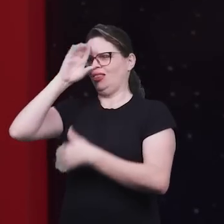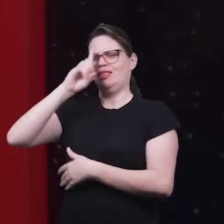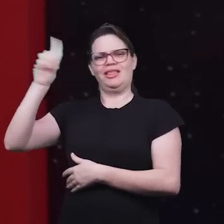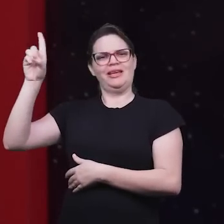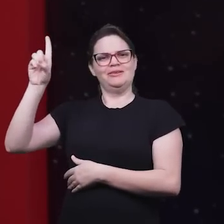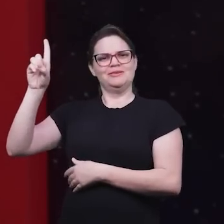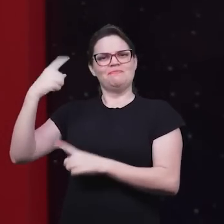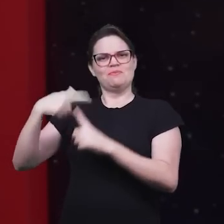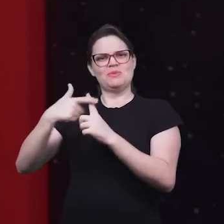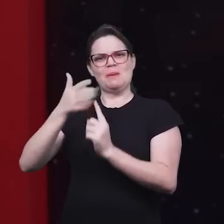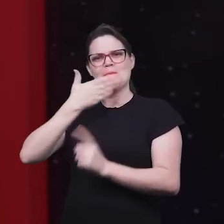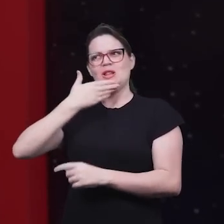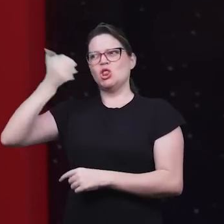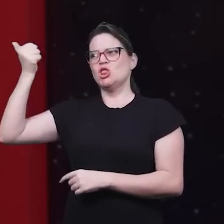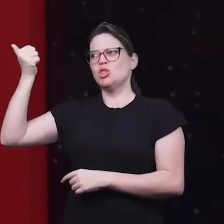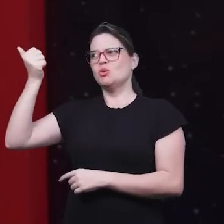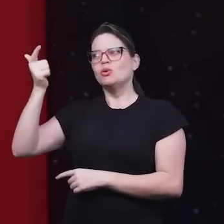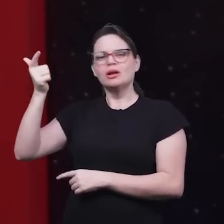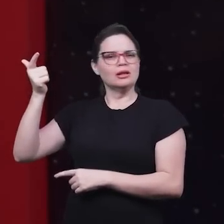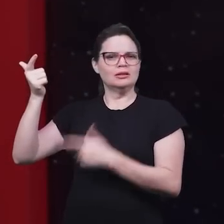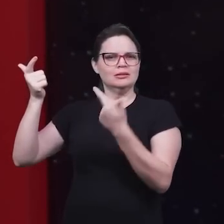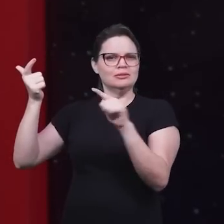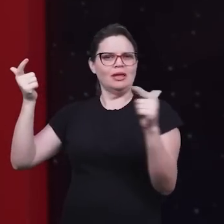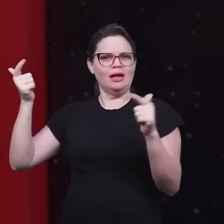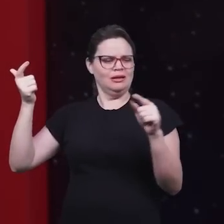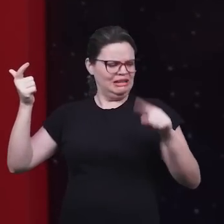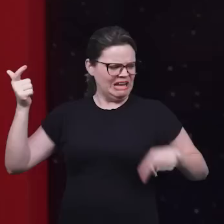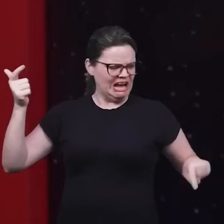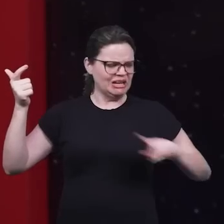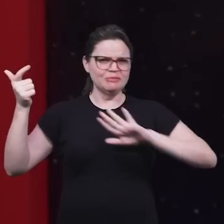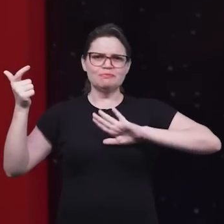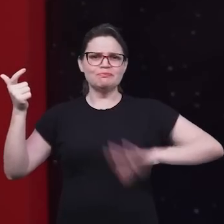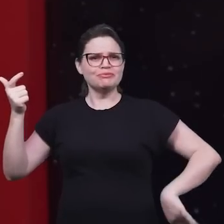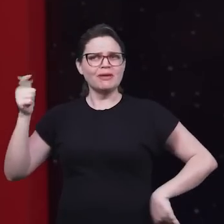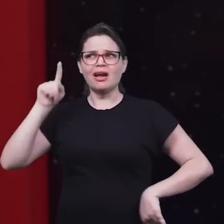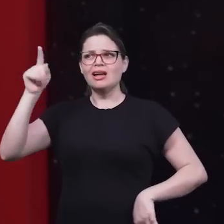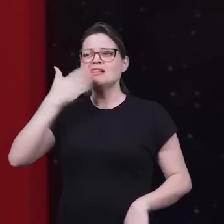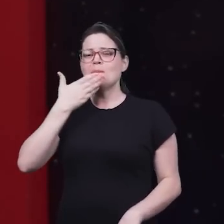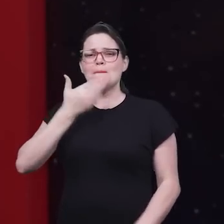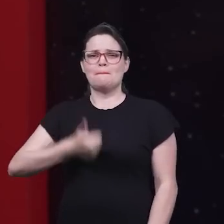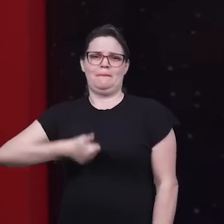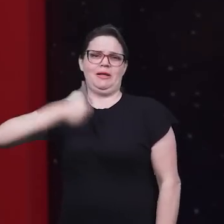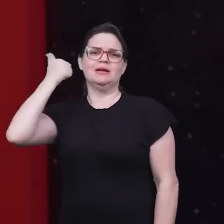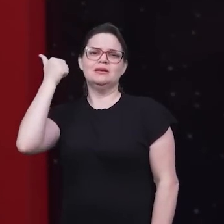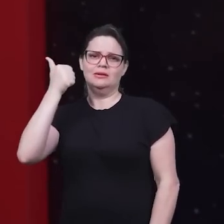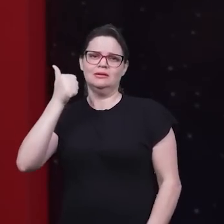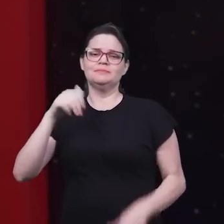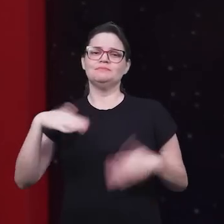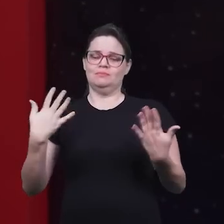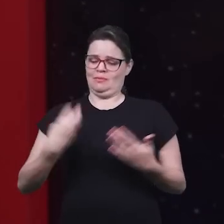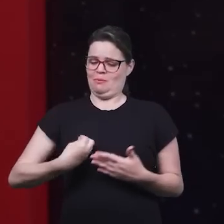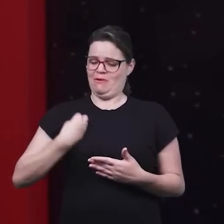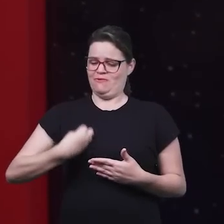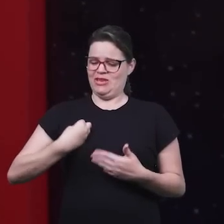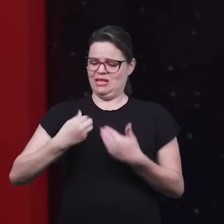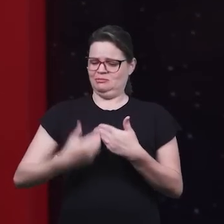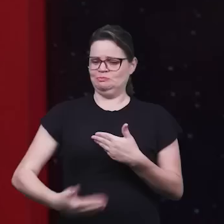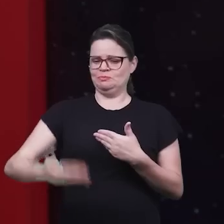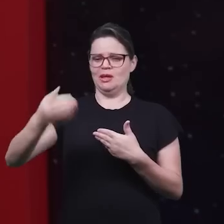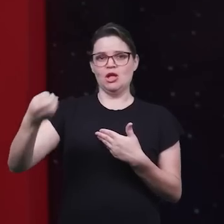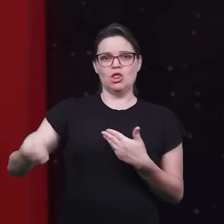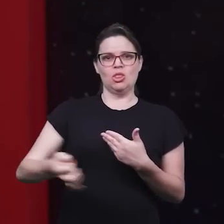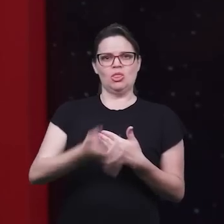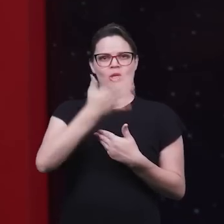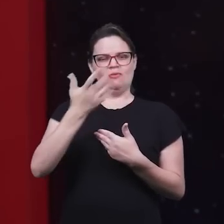Jesus. Então, esse novo nascimento, ele faz com que nós não contemos mais os dias